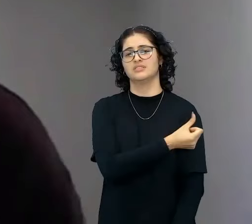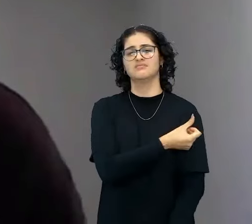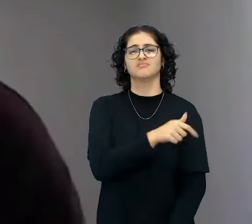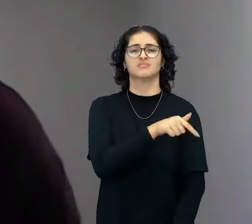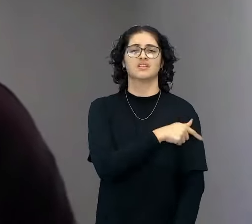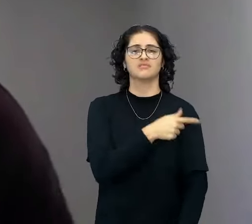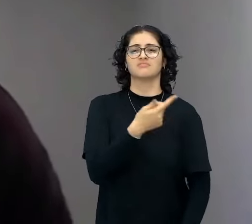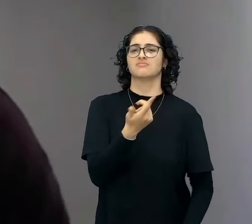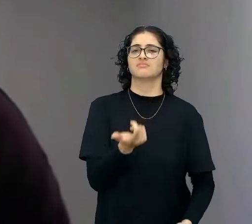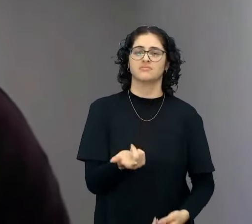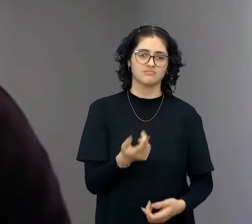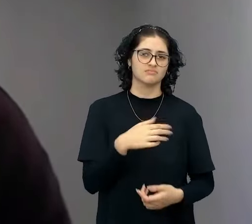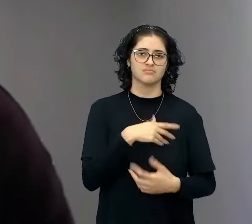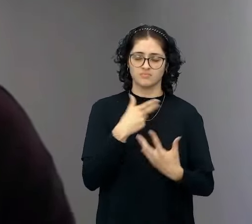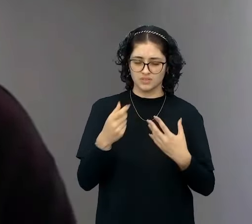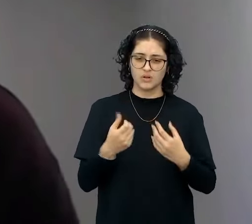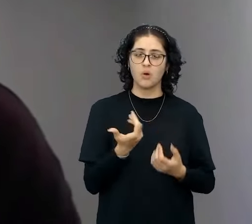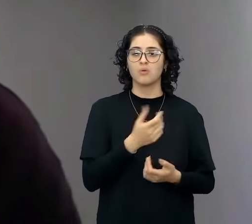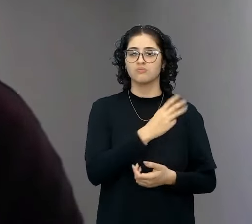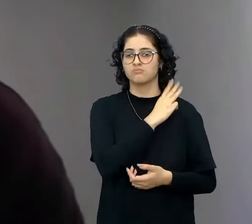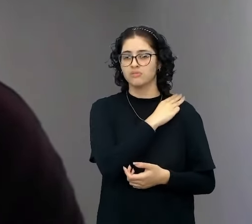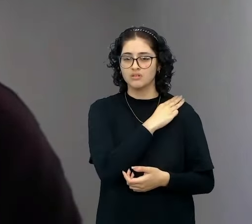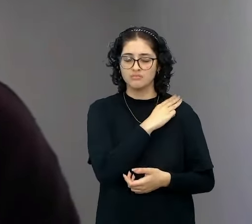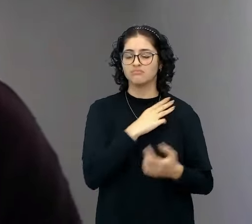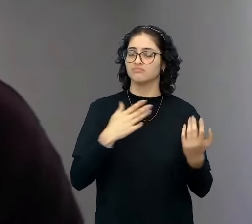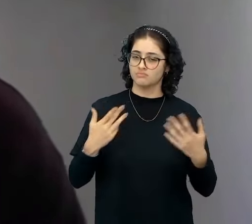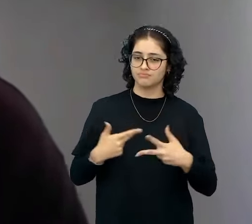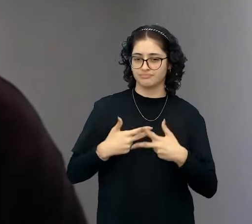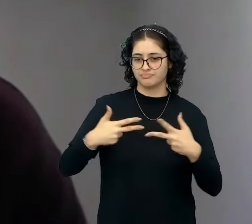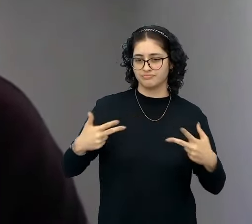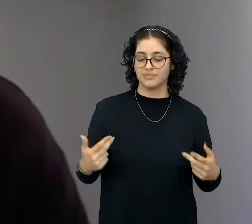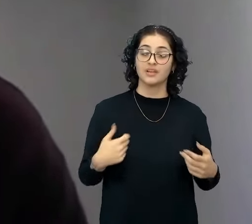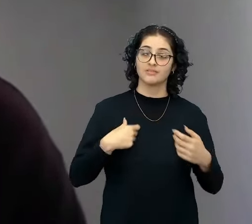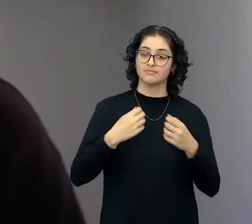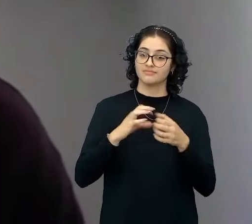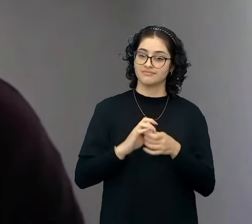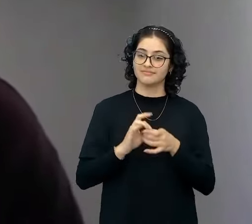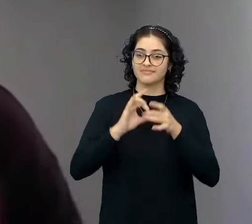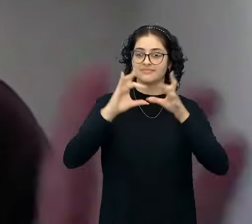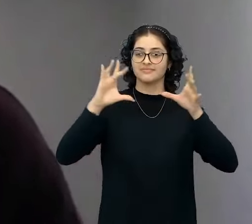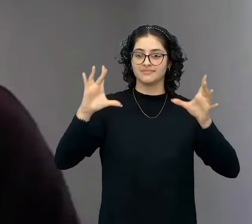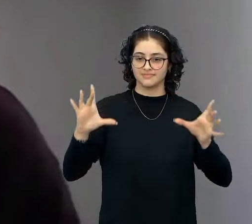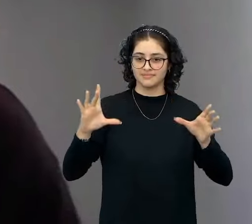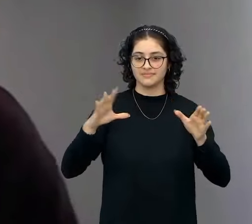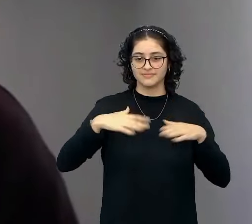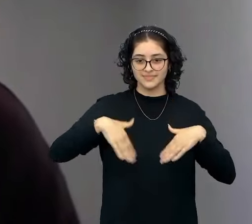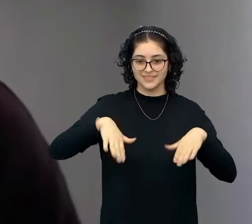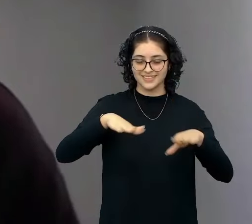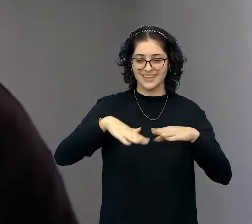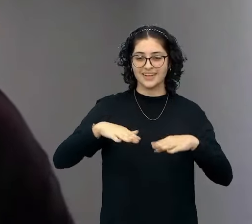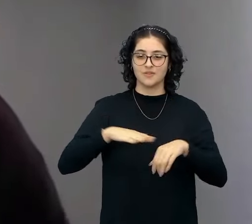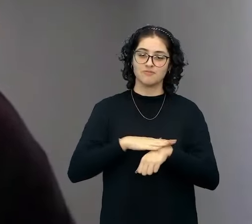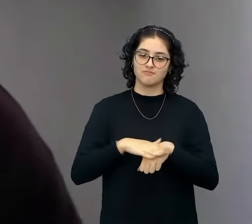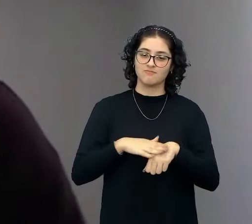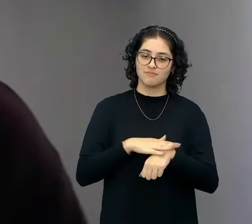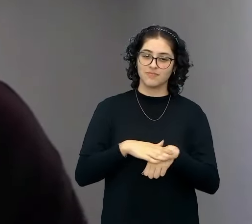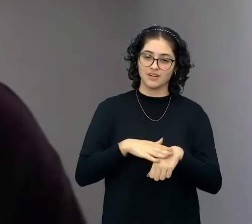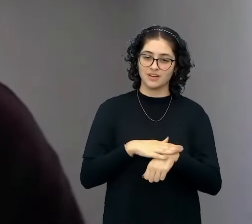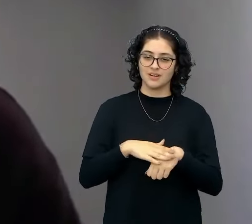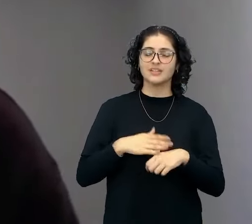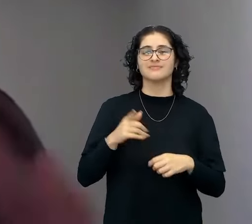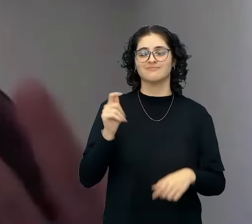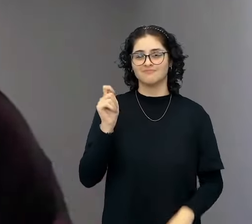9º, do ensino médio, né? Então, eu deixo aí essa conversa, né, que dá